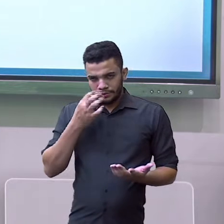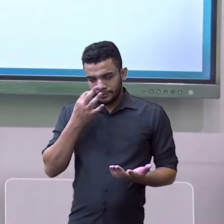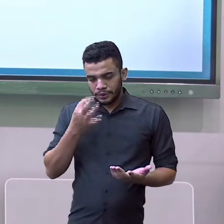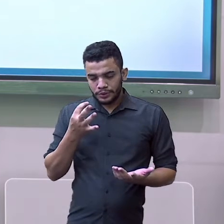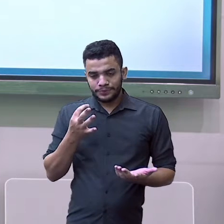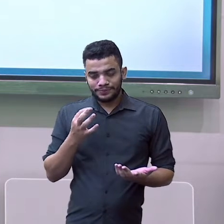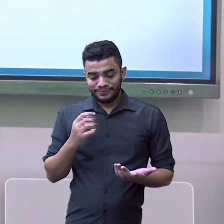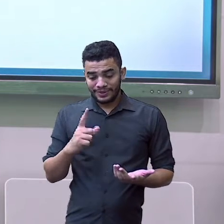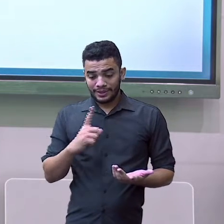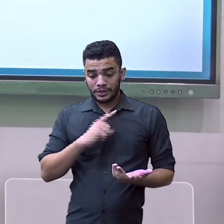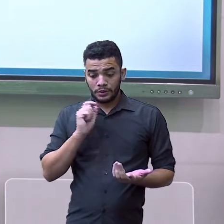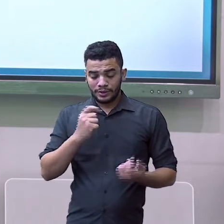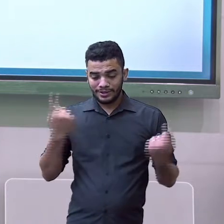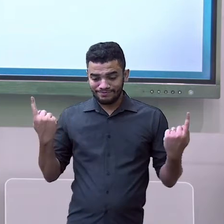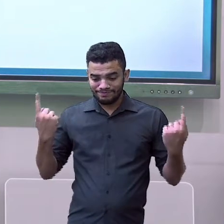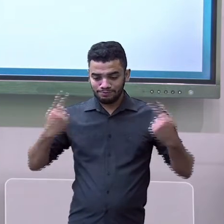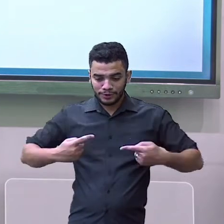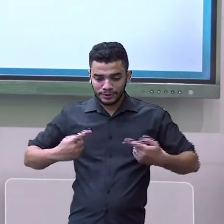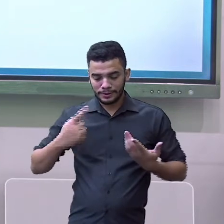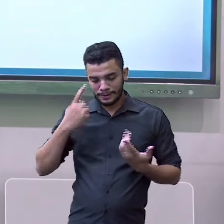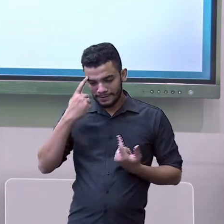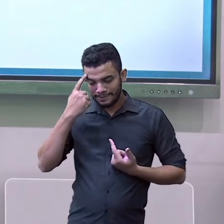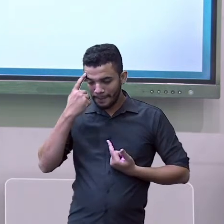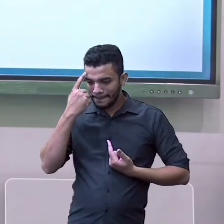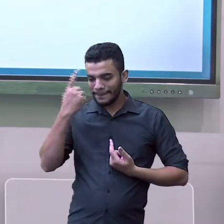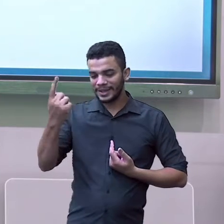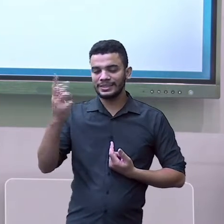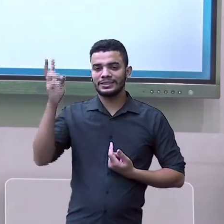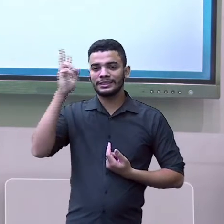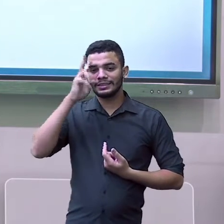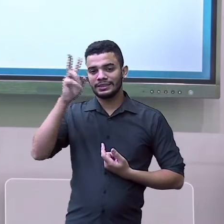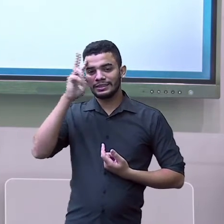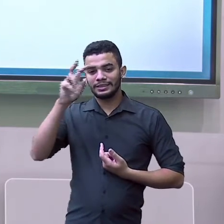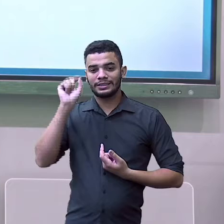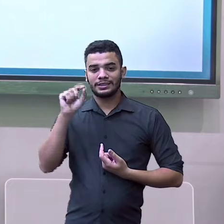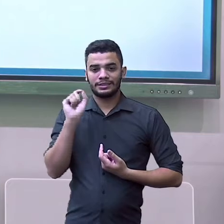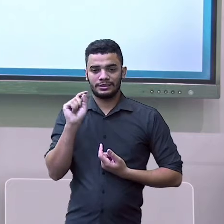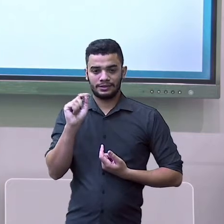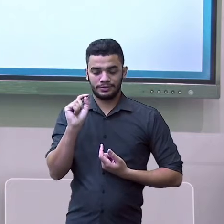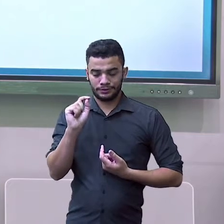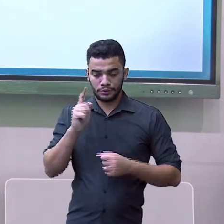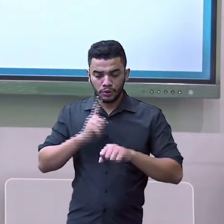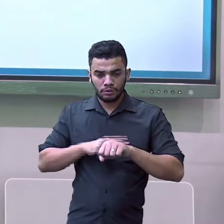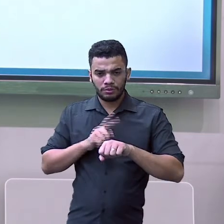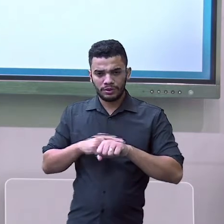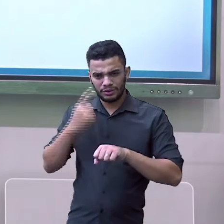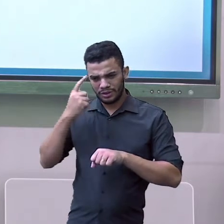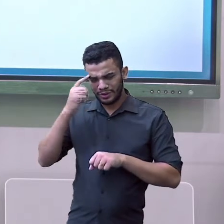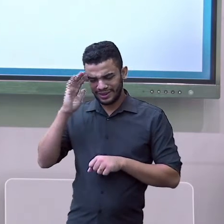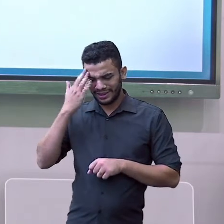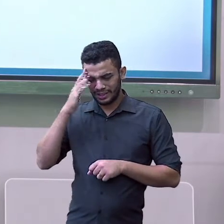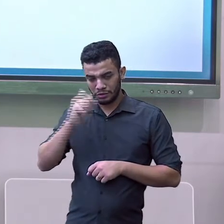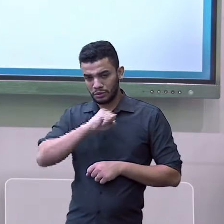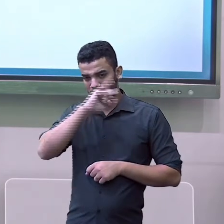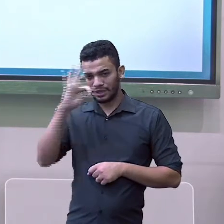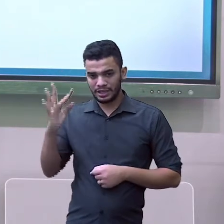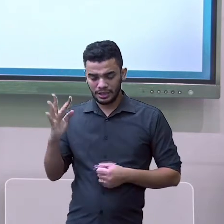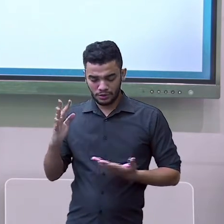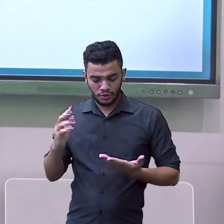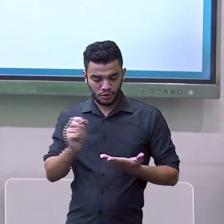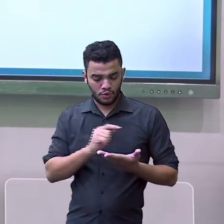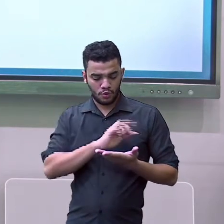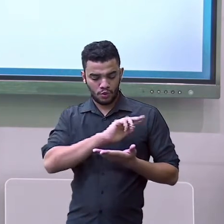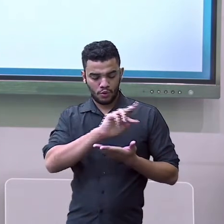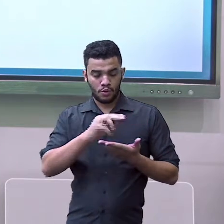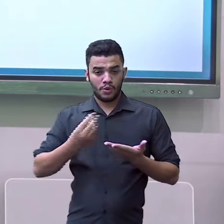um grande desafio a ser superado no que diz respeito à biodiversidade. E você,